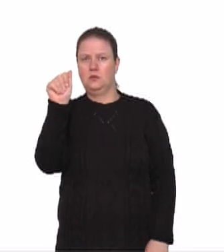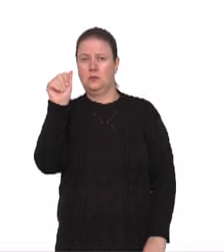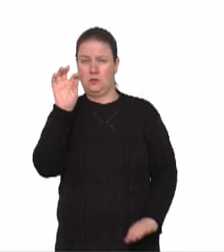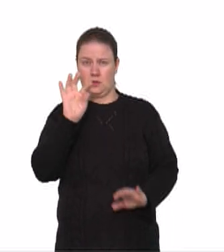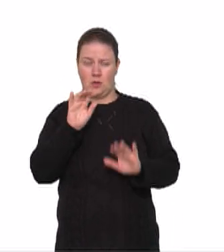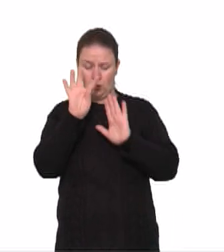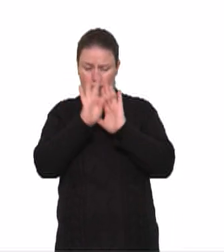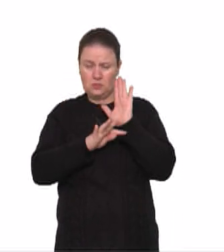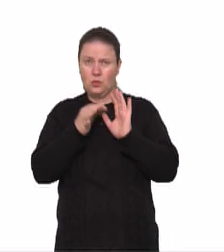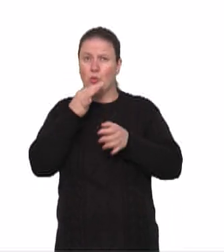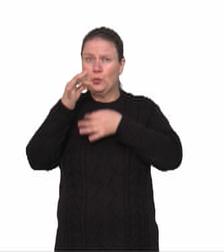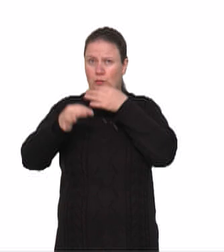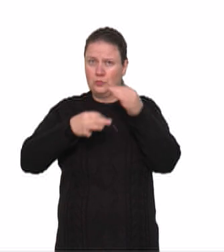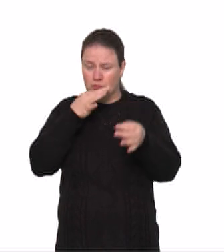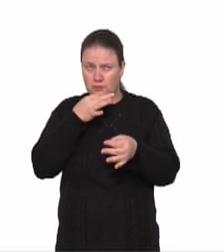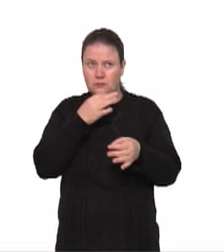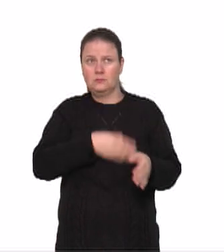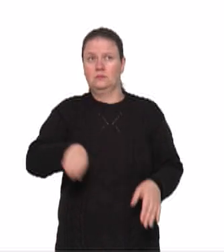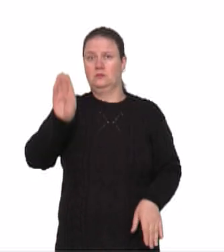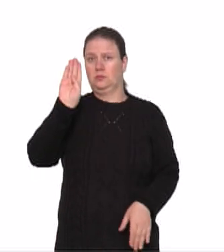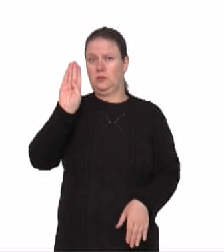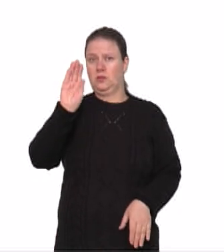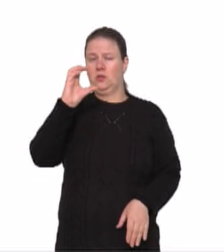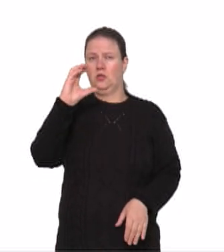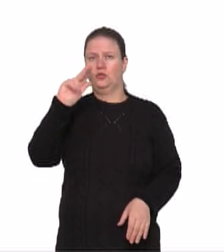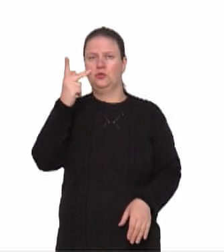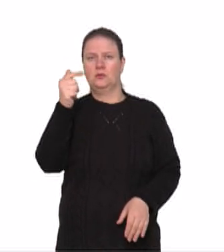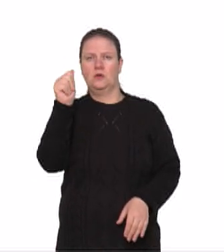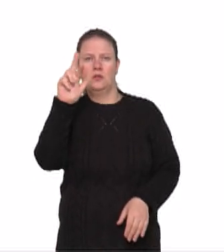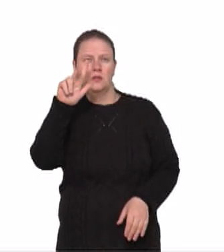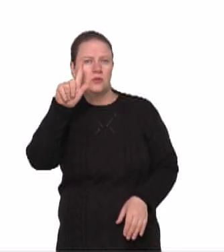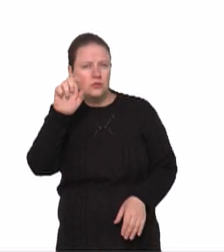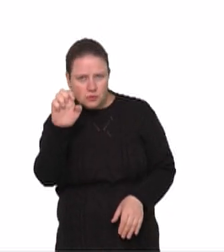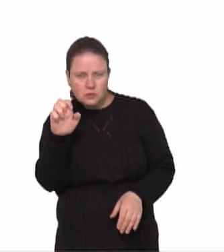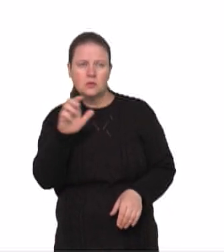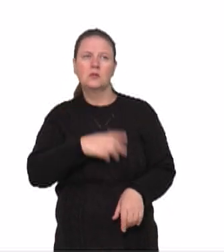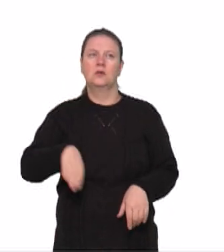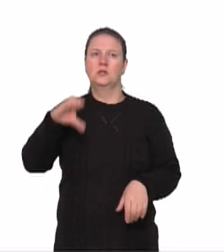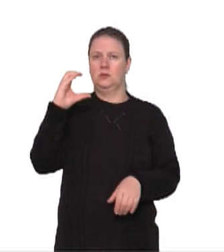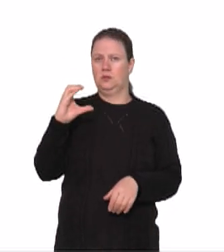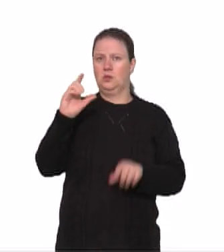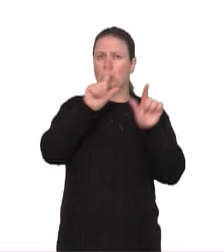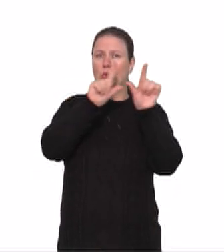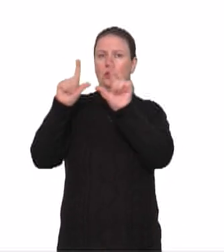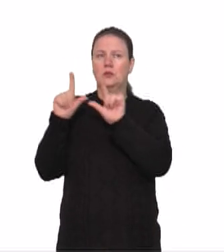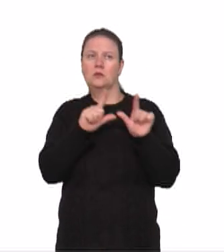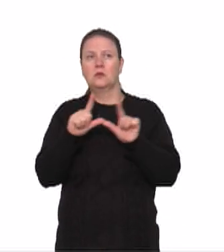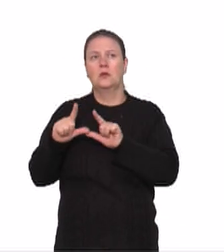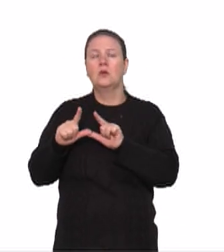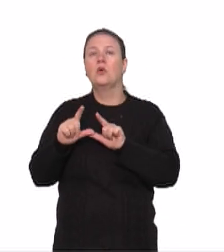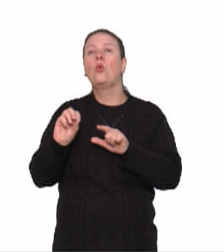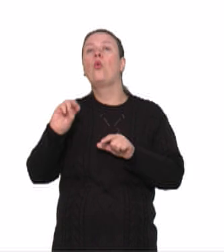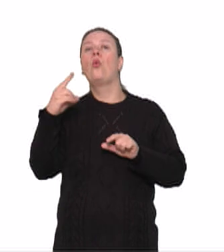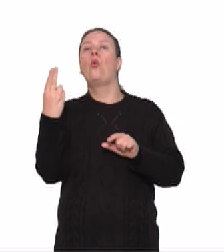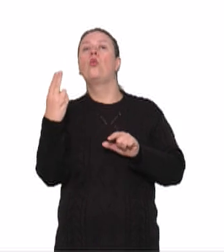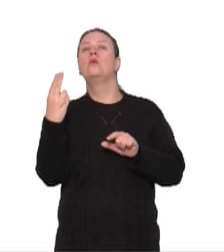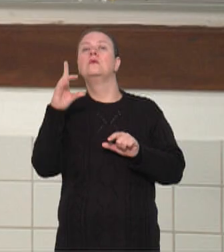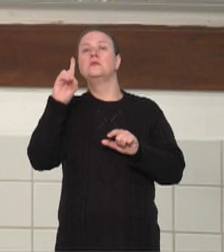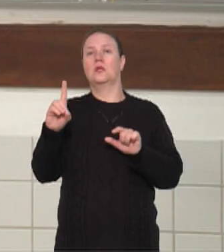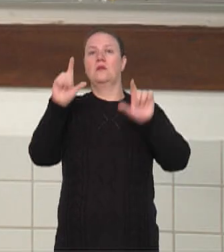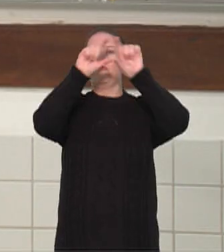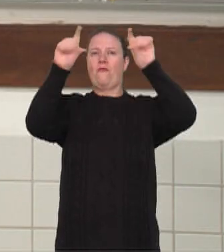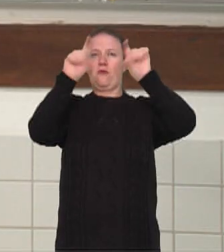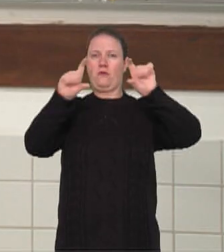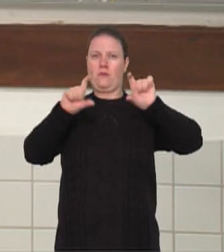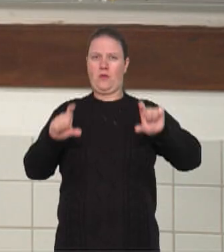texto opinativo? B, é uma charge? C, é uma história em quadrinhos? Ou D, se apresenta em versos? Um